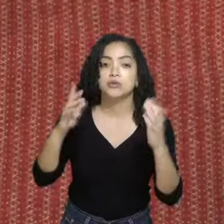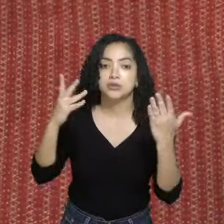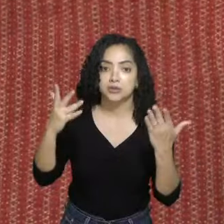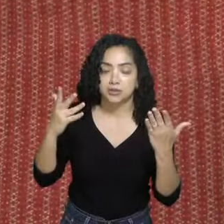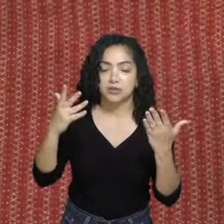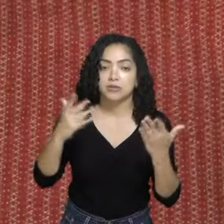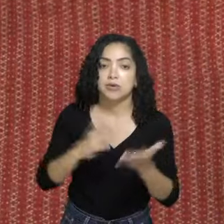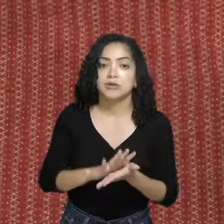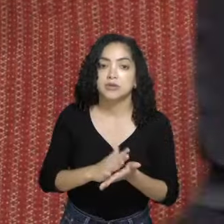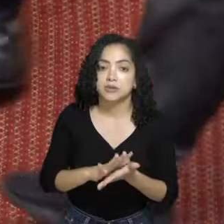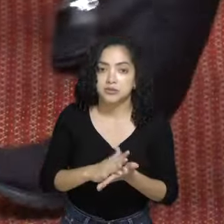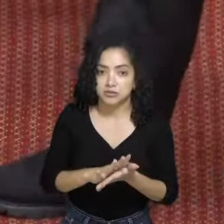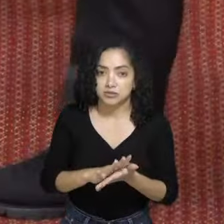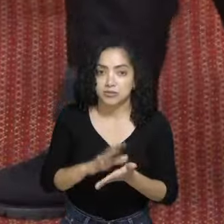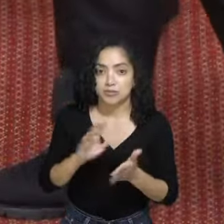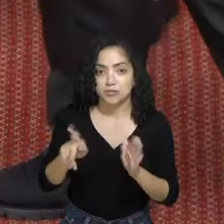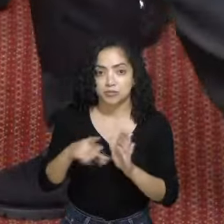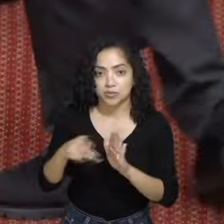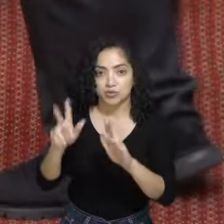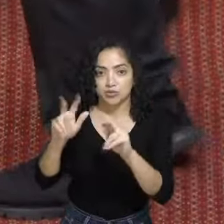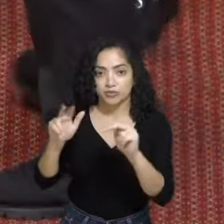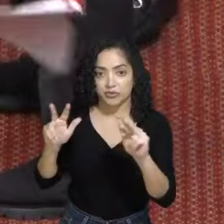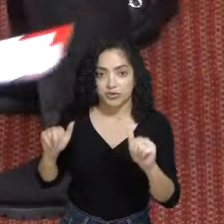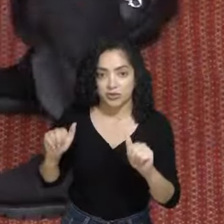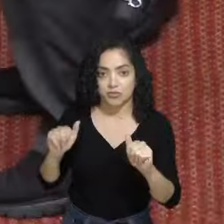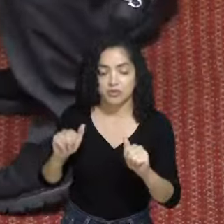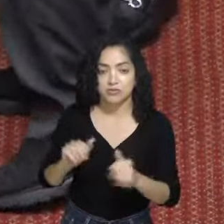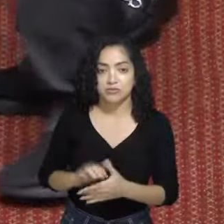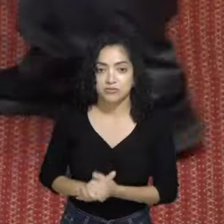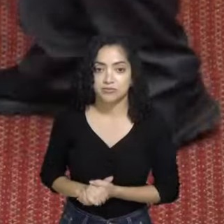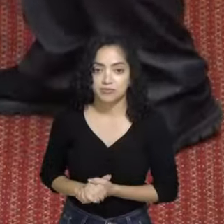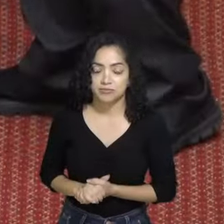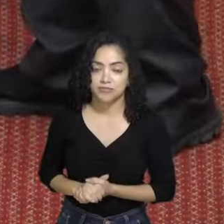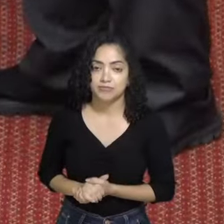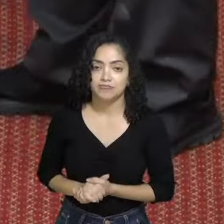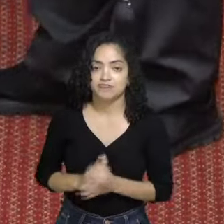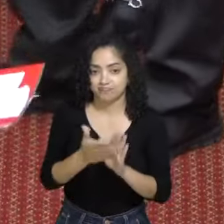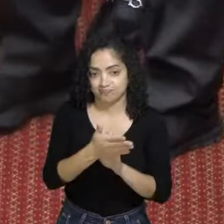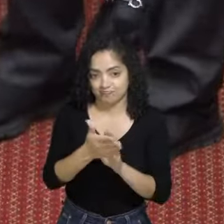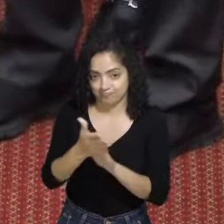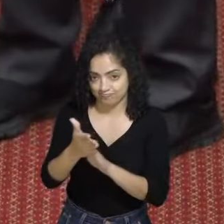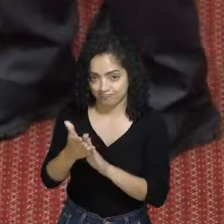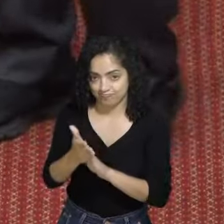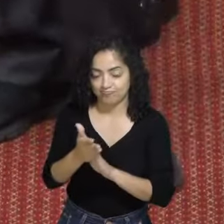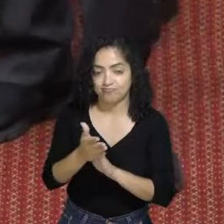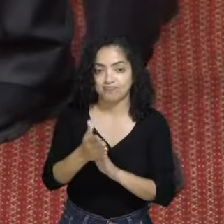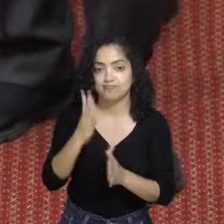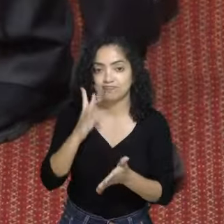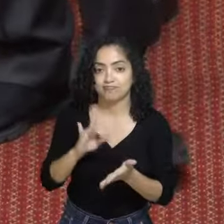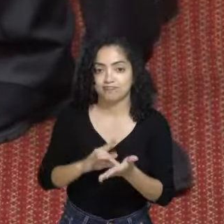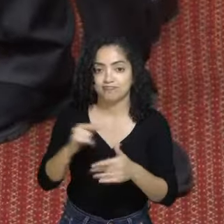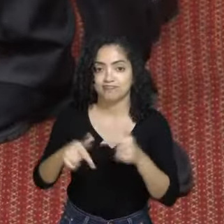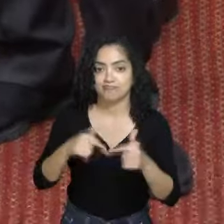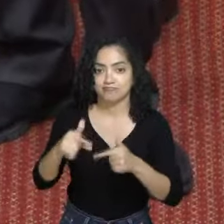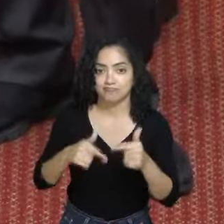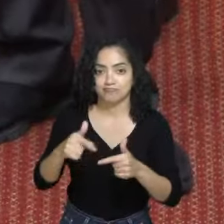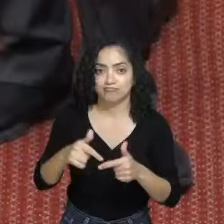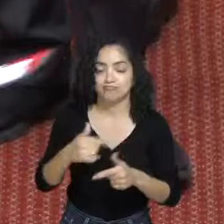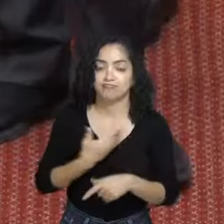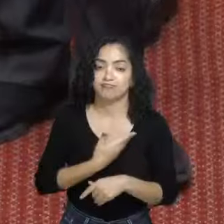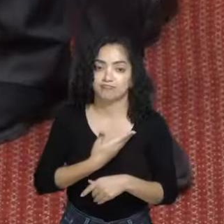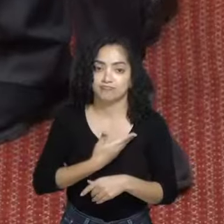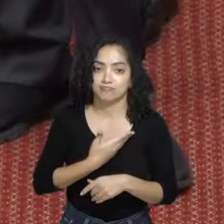Samba de Florianópolis. Para mim é uma grande alegria oferecer uma moção de aplauso, de reconhecimento ao grande trabalho a esse amigo Joel,